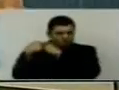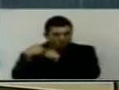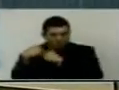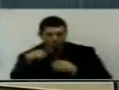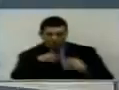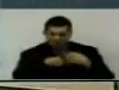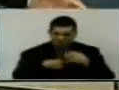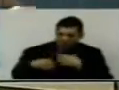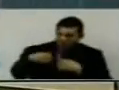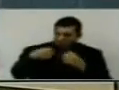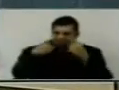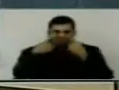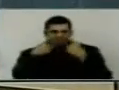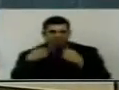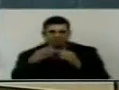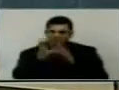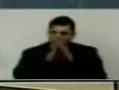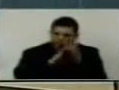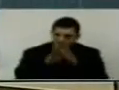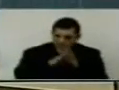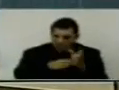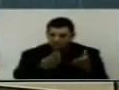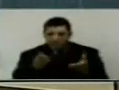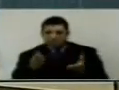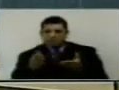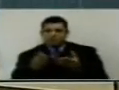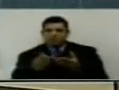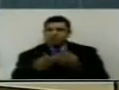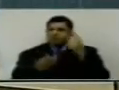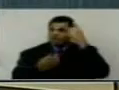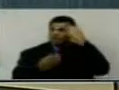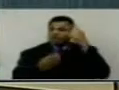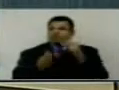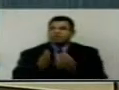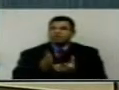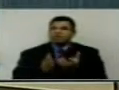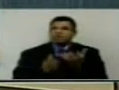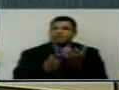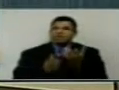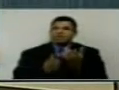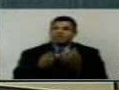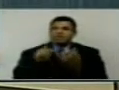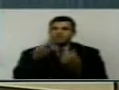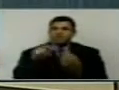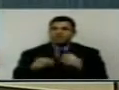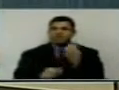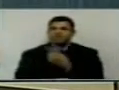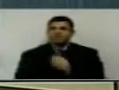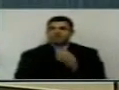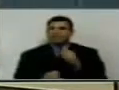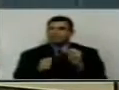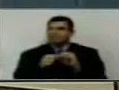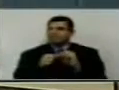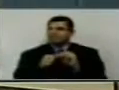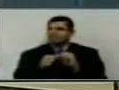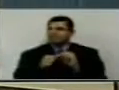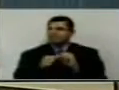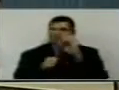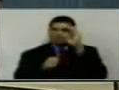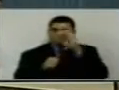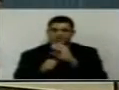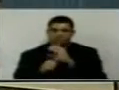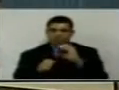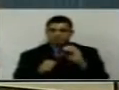angústias, me aconselhava. Eu lembro que uma vez, irmão, nós estávamos fazendo